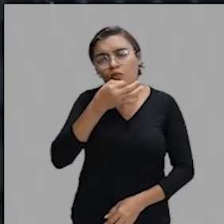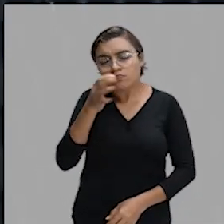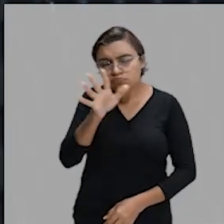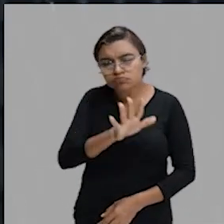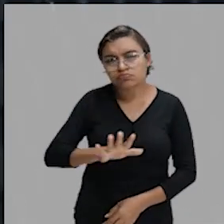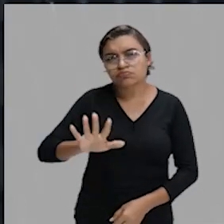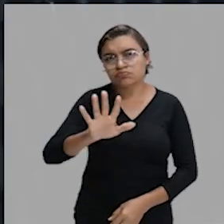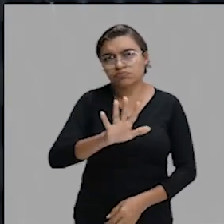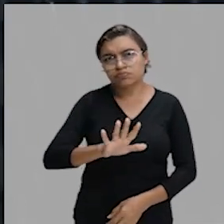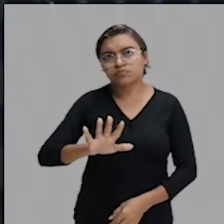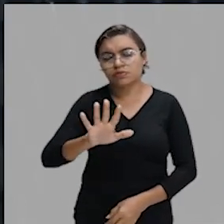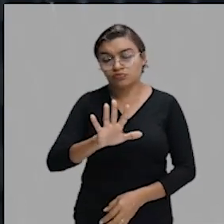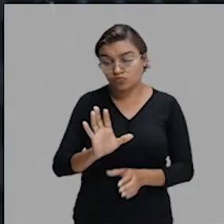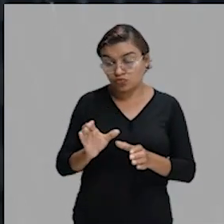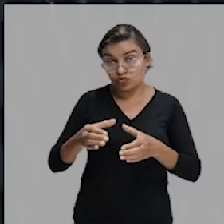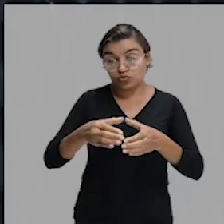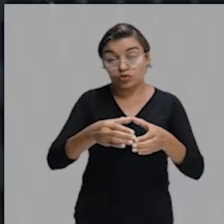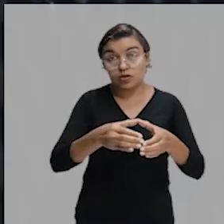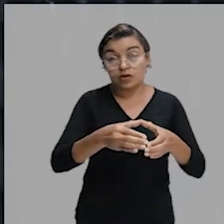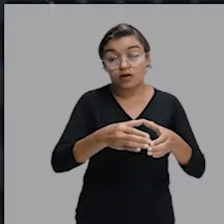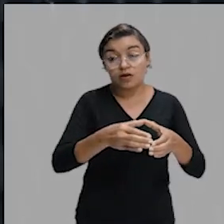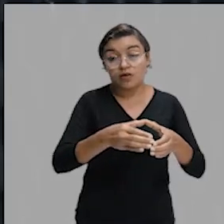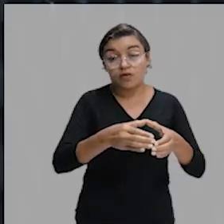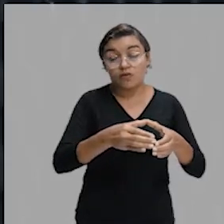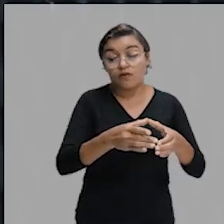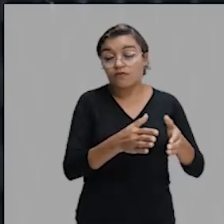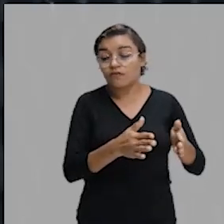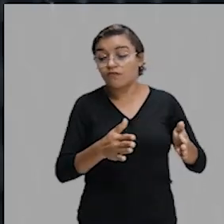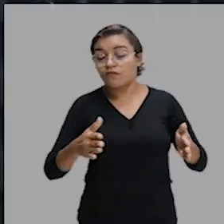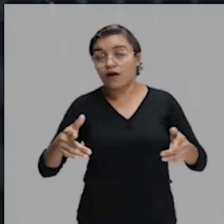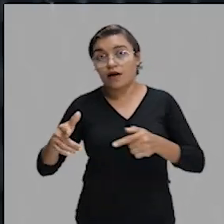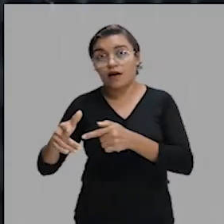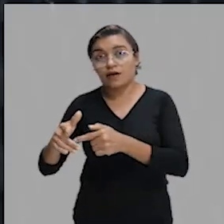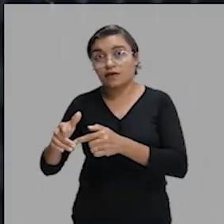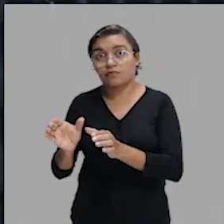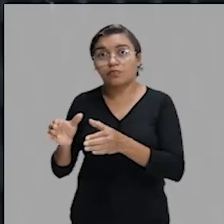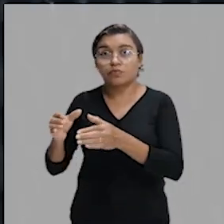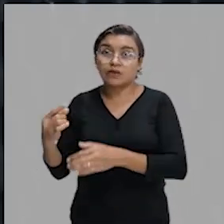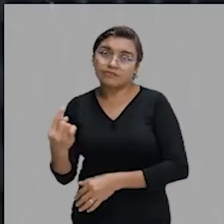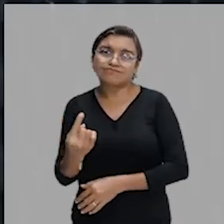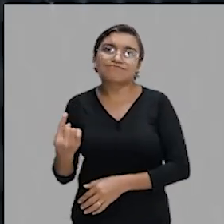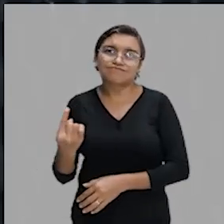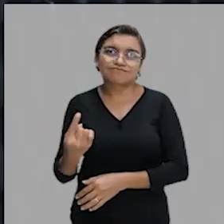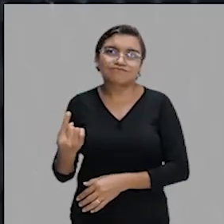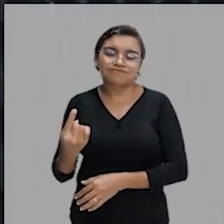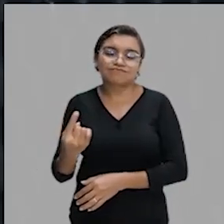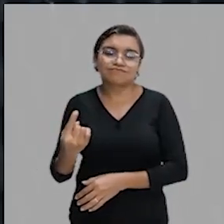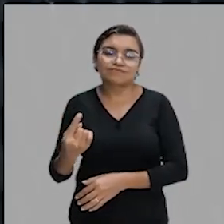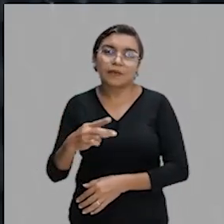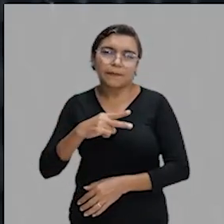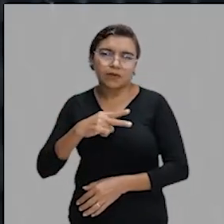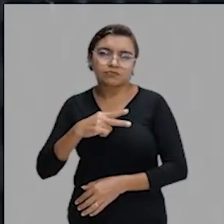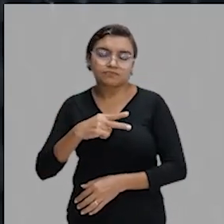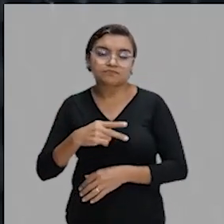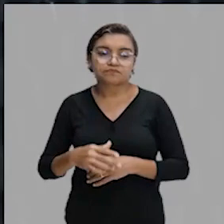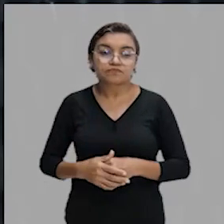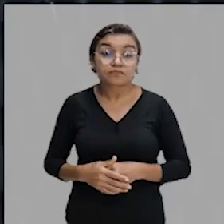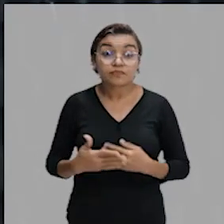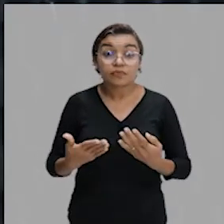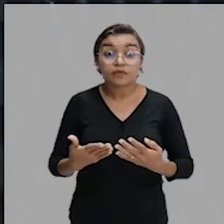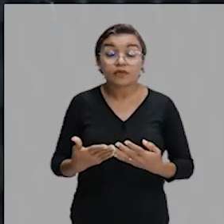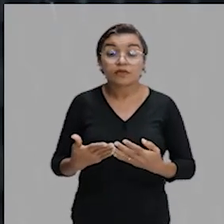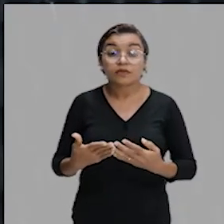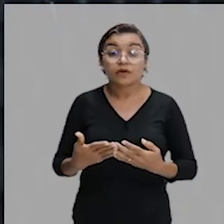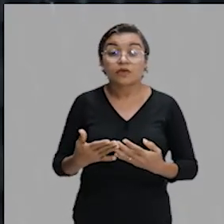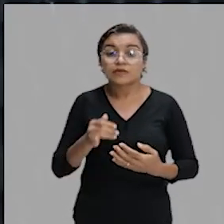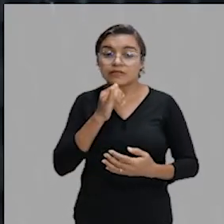particular e no singular, entendam? Geralmente, tá? Então, vamos abrir concessões, certo? A arquitetura que está